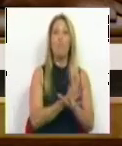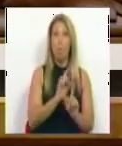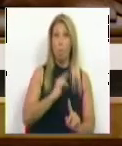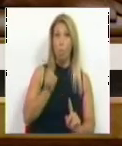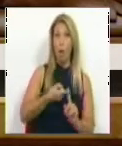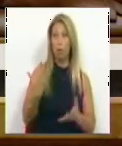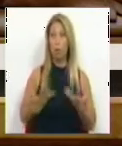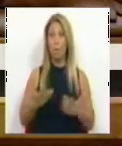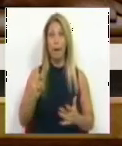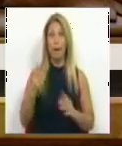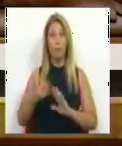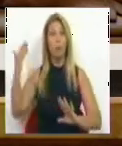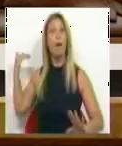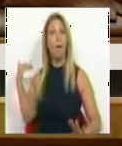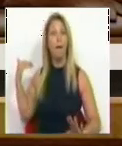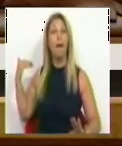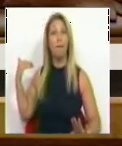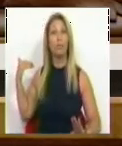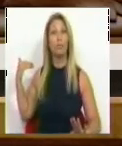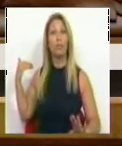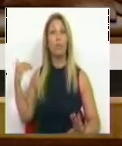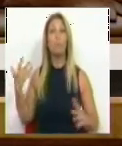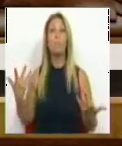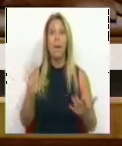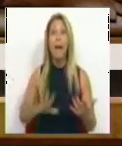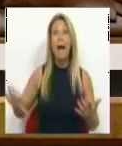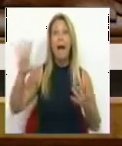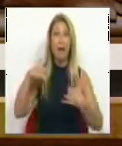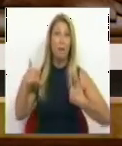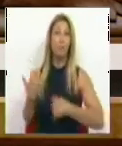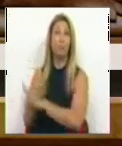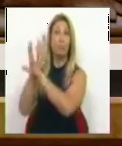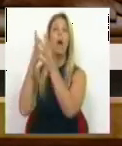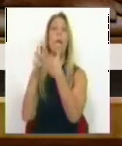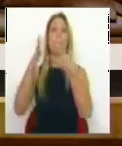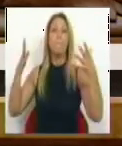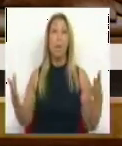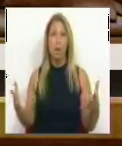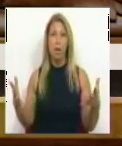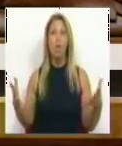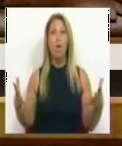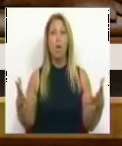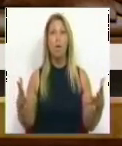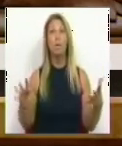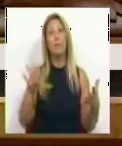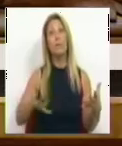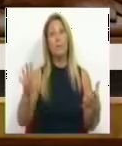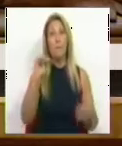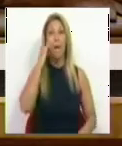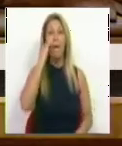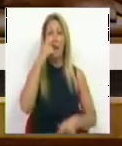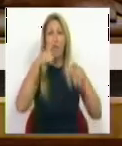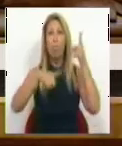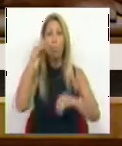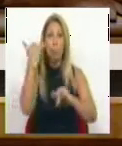que em anos anteriores, a área ardida é muito maior e os casos mais graves de populações em risco